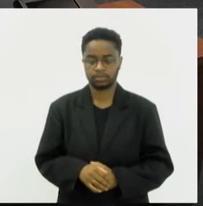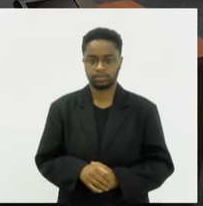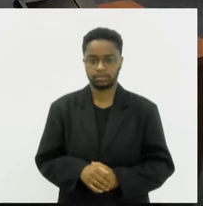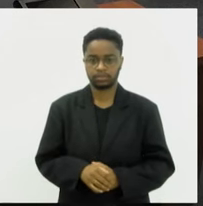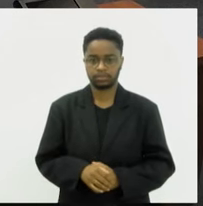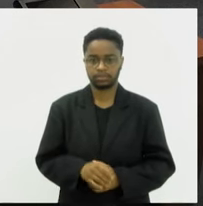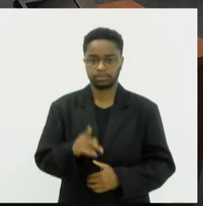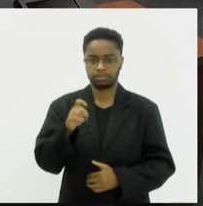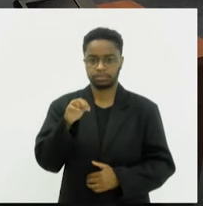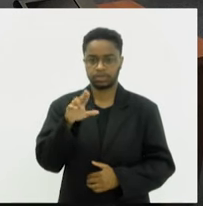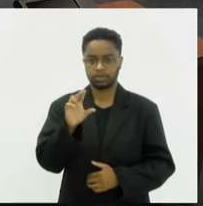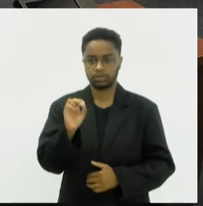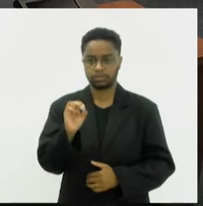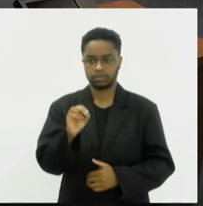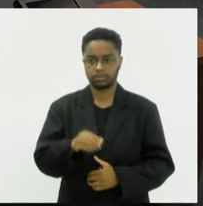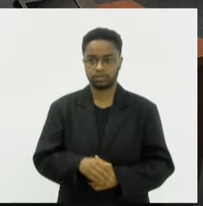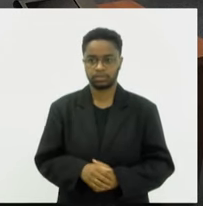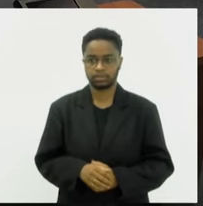Deputado Pedro Ricardo.